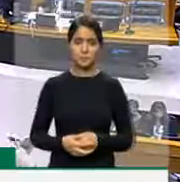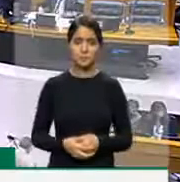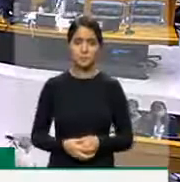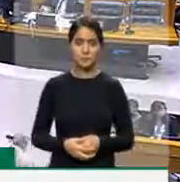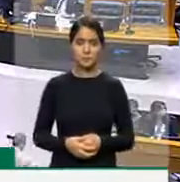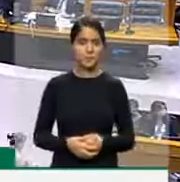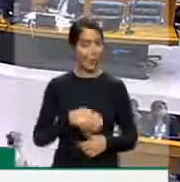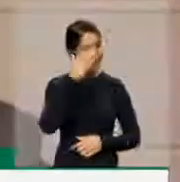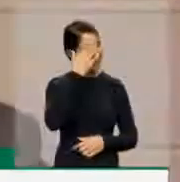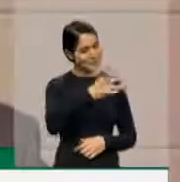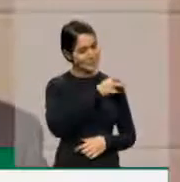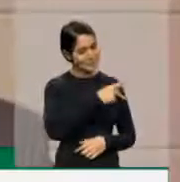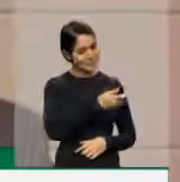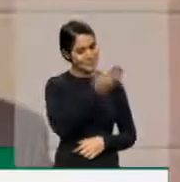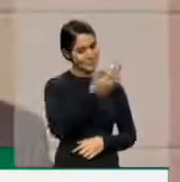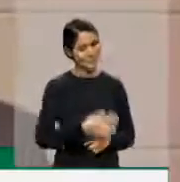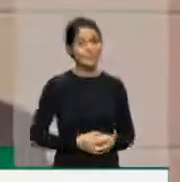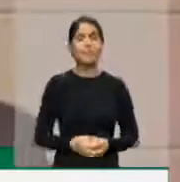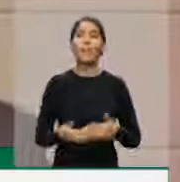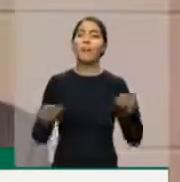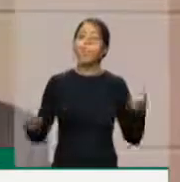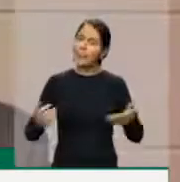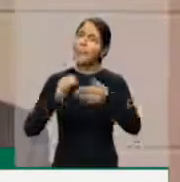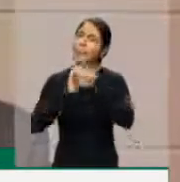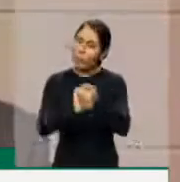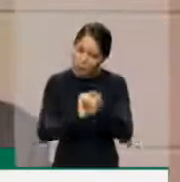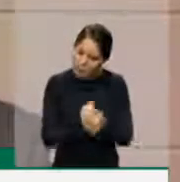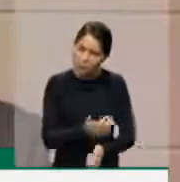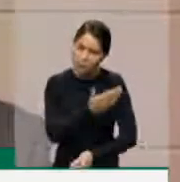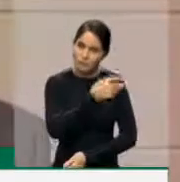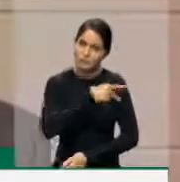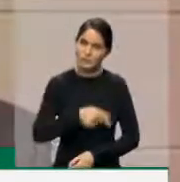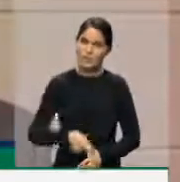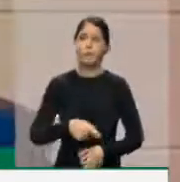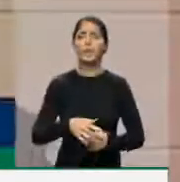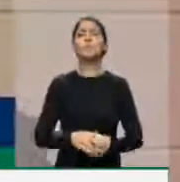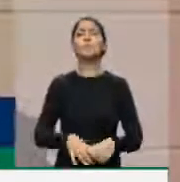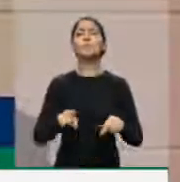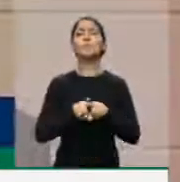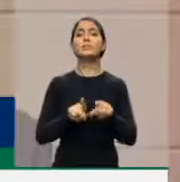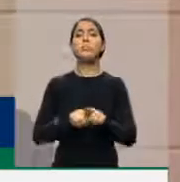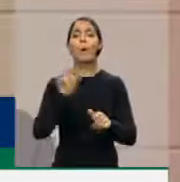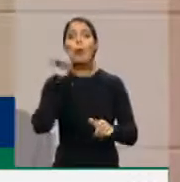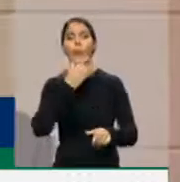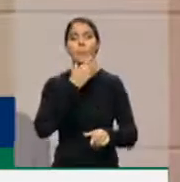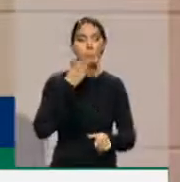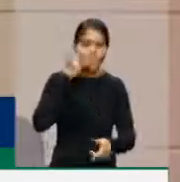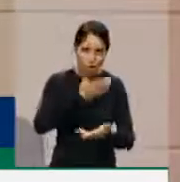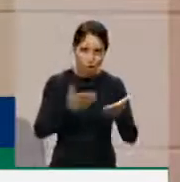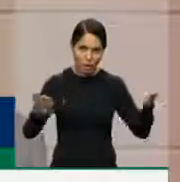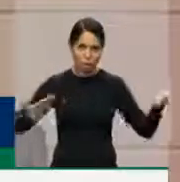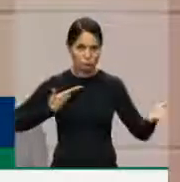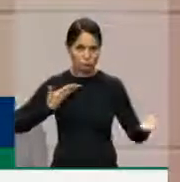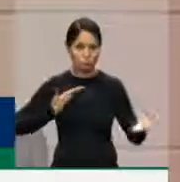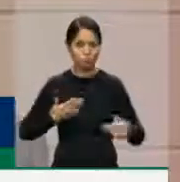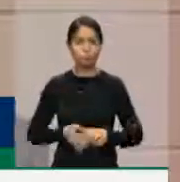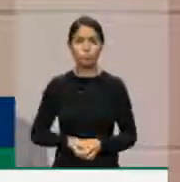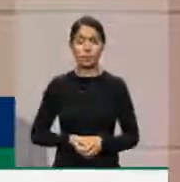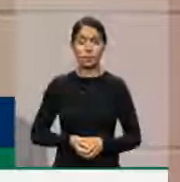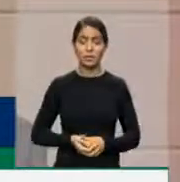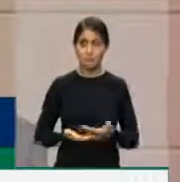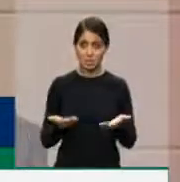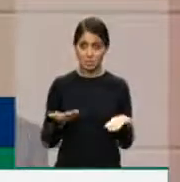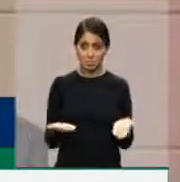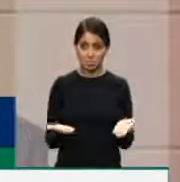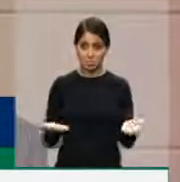Muito obrigado, presidente. Antes de mais nada, cumprimento a Vossa Excelência, cumprimento aos demais colegas que acompanham e participam da